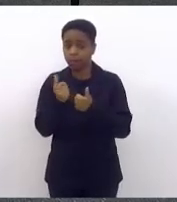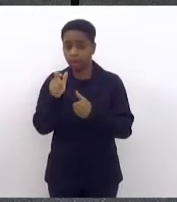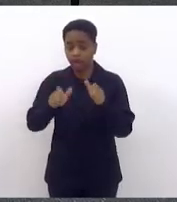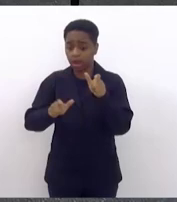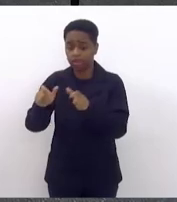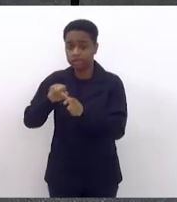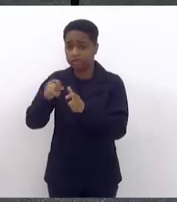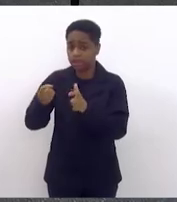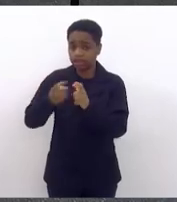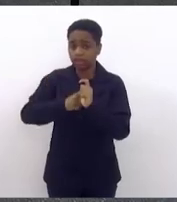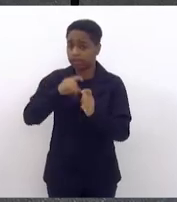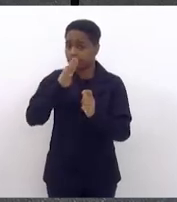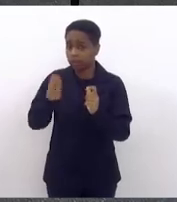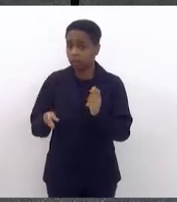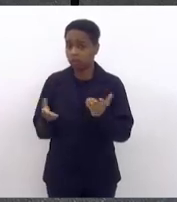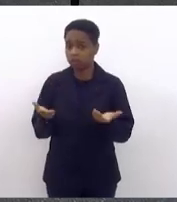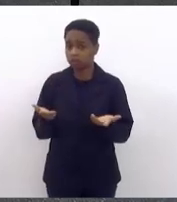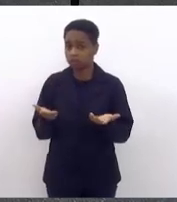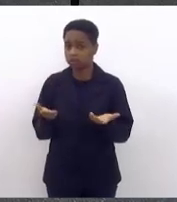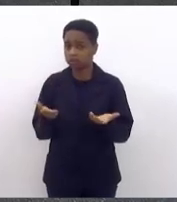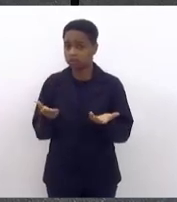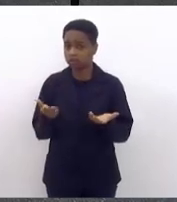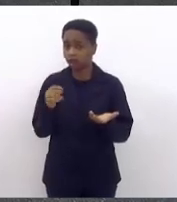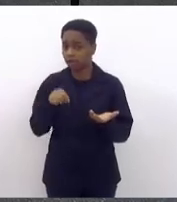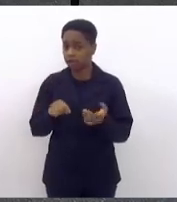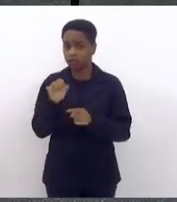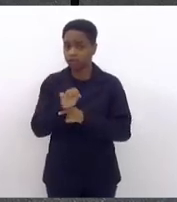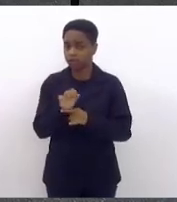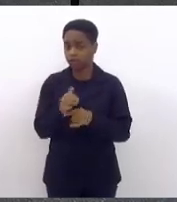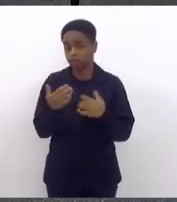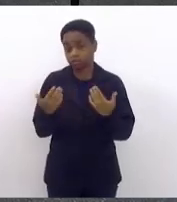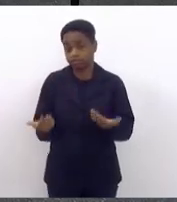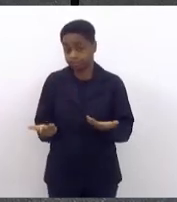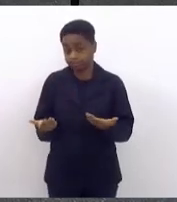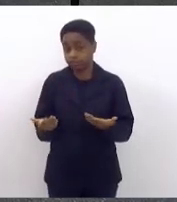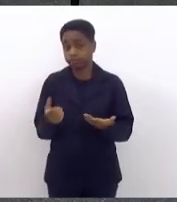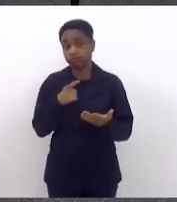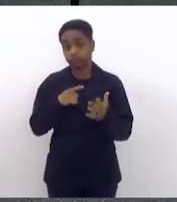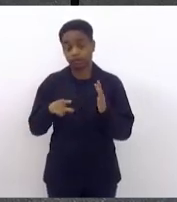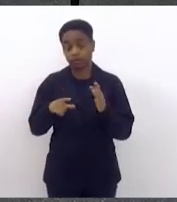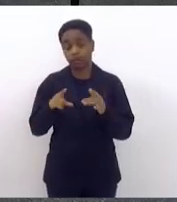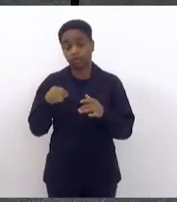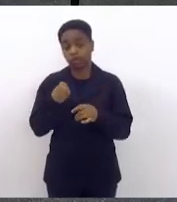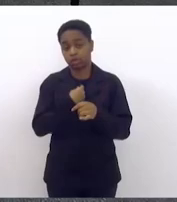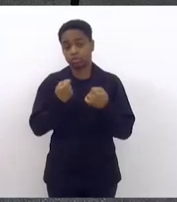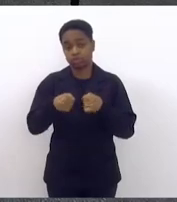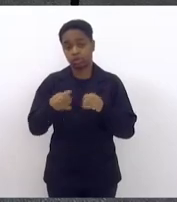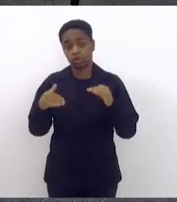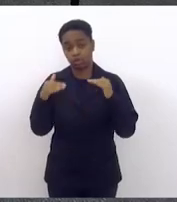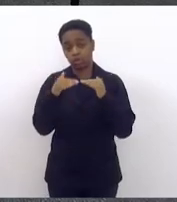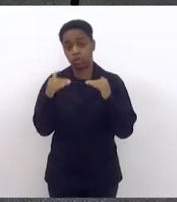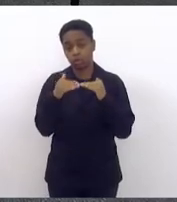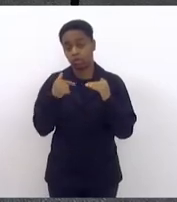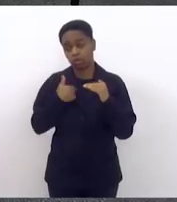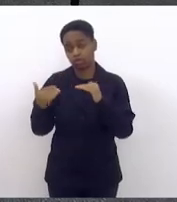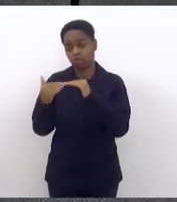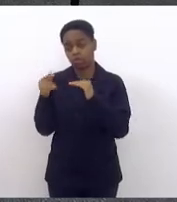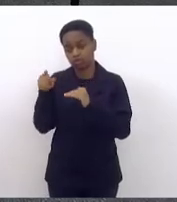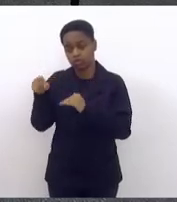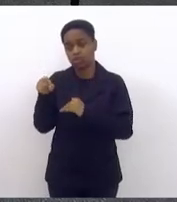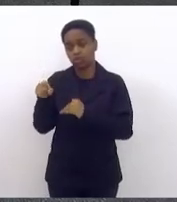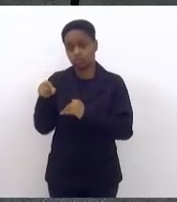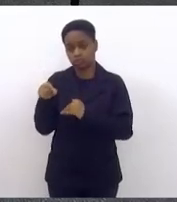que devem bilhões ao nosso Estado. Portanto, então, além de concordar 100% com Vossa